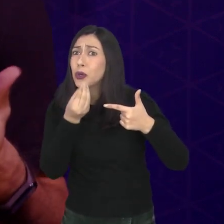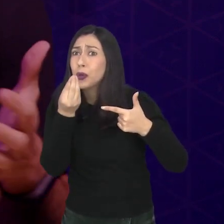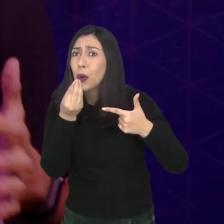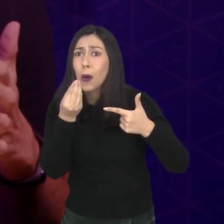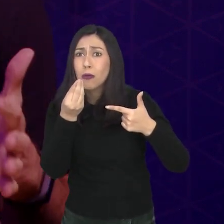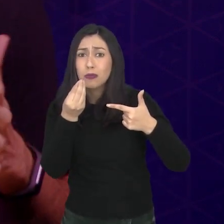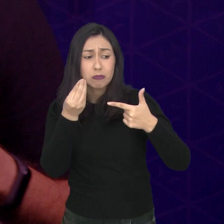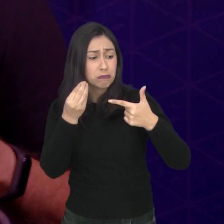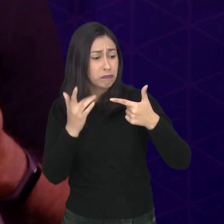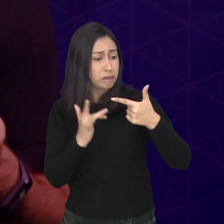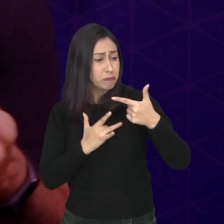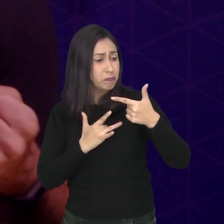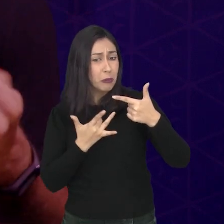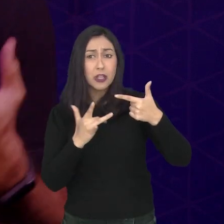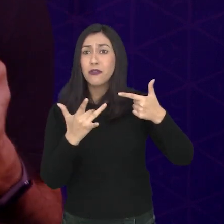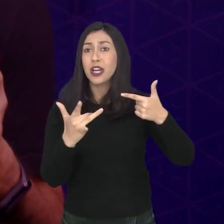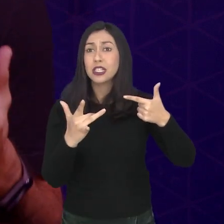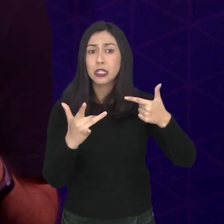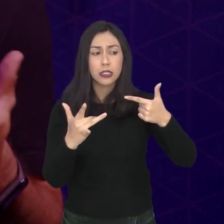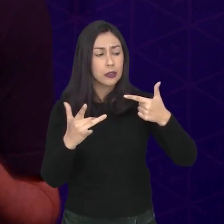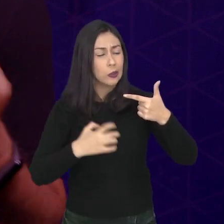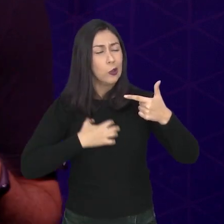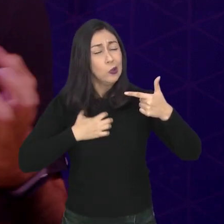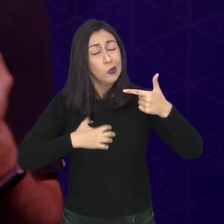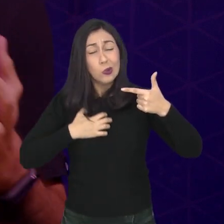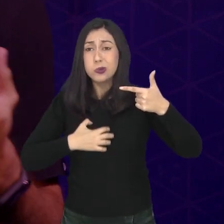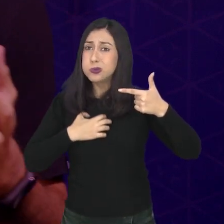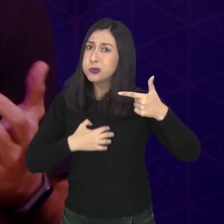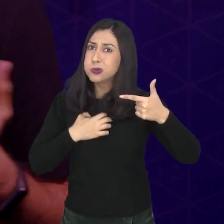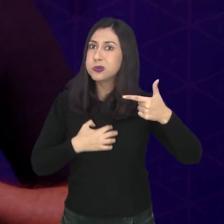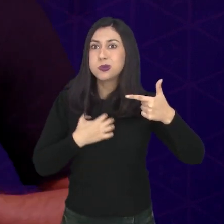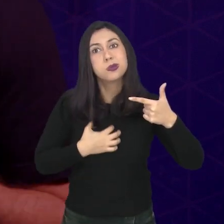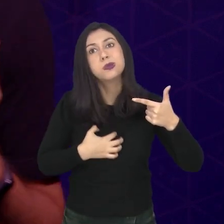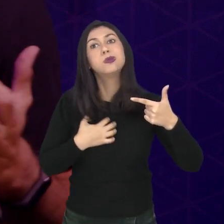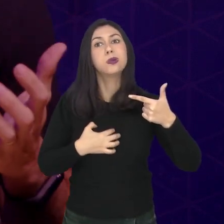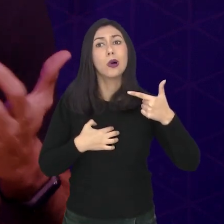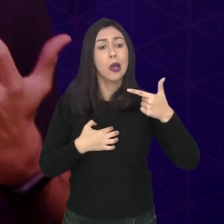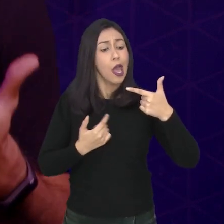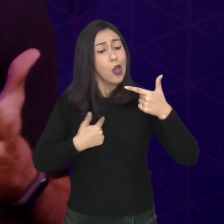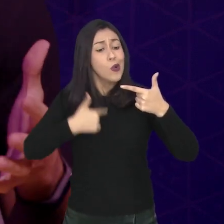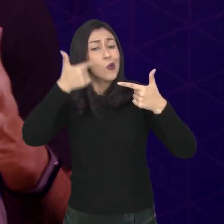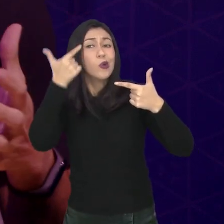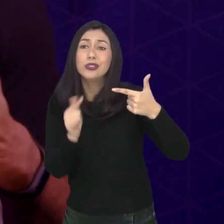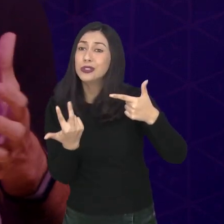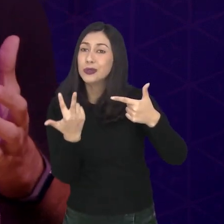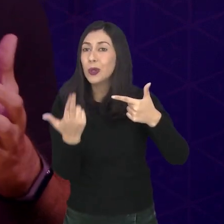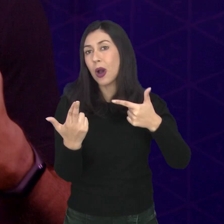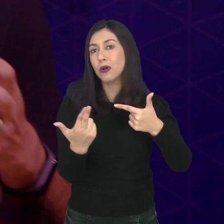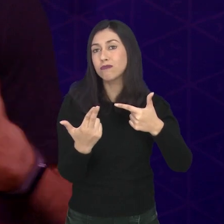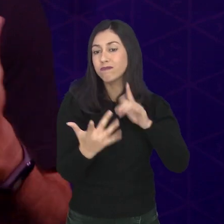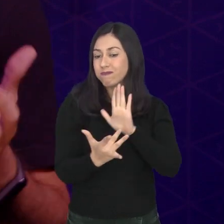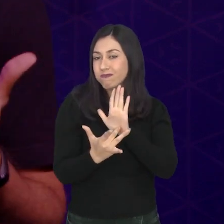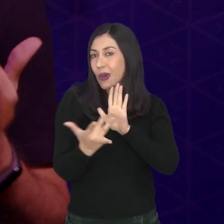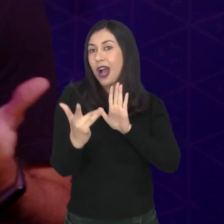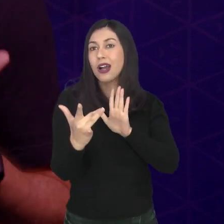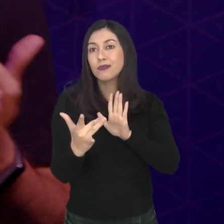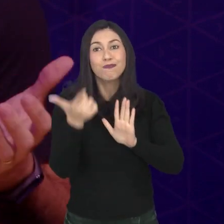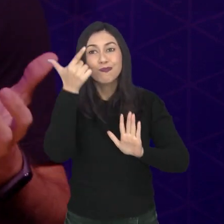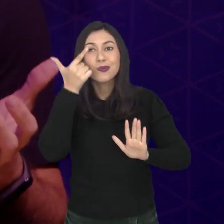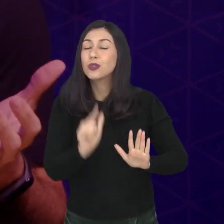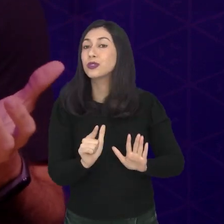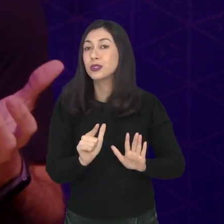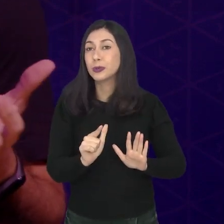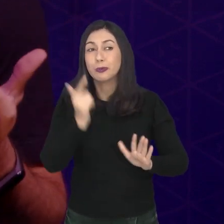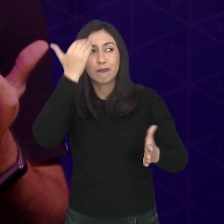Midoriya se expressa. E ele sente raiva, porque ele não consegue, né, se expressar dessa forma ou